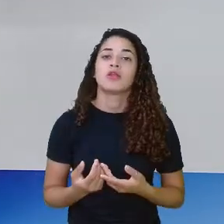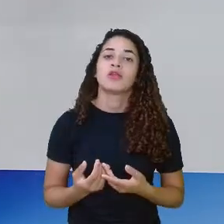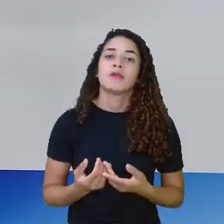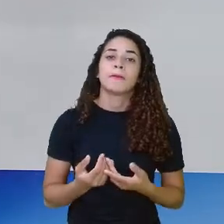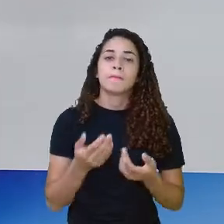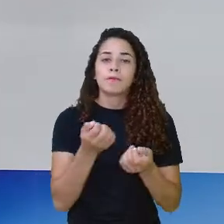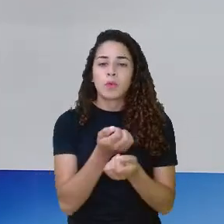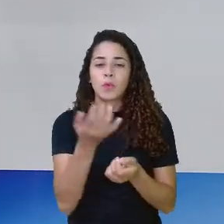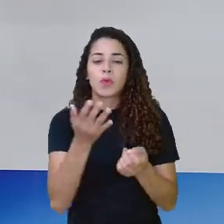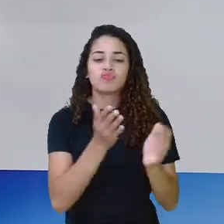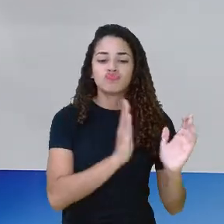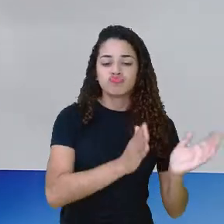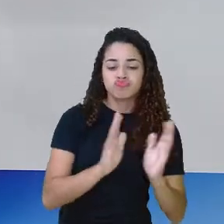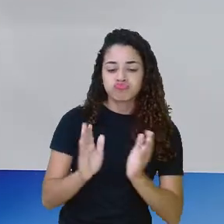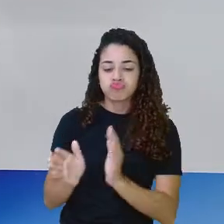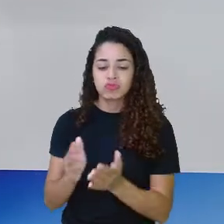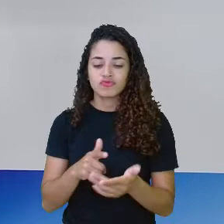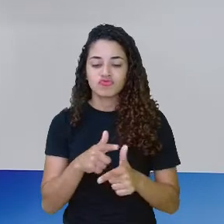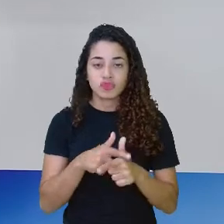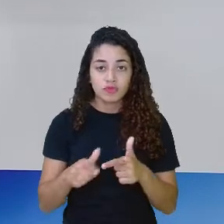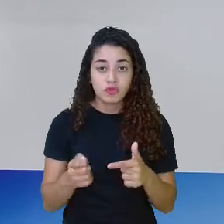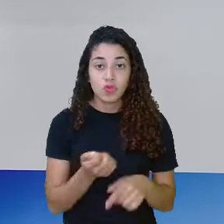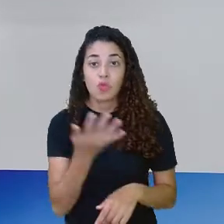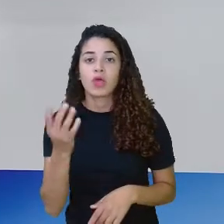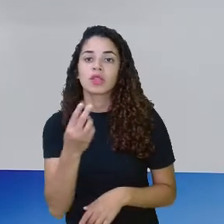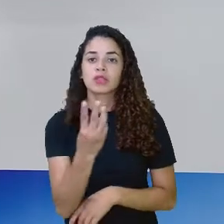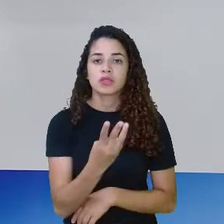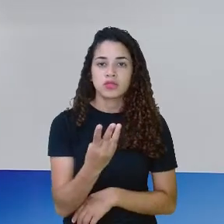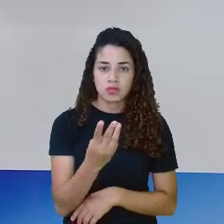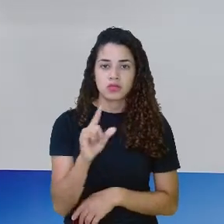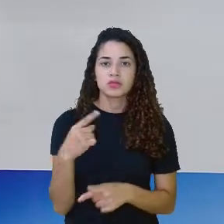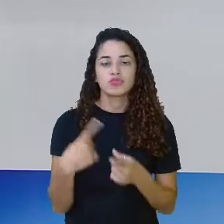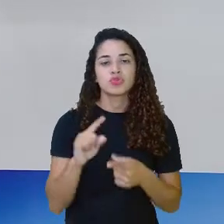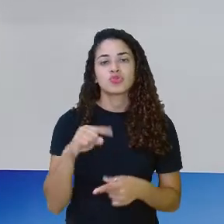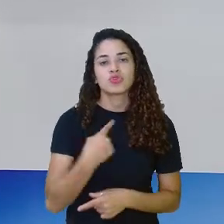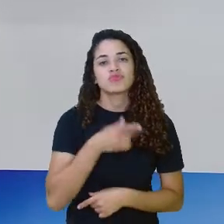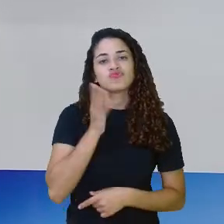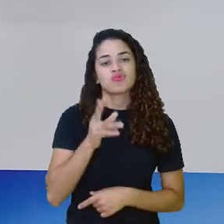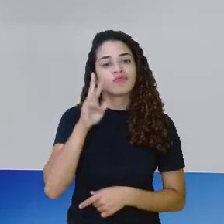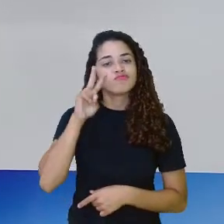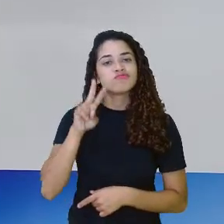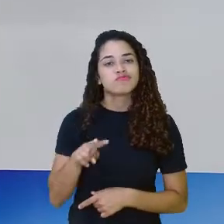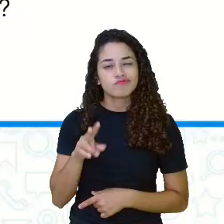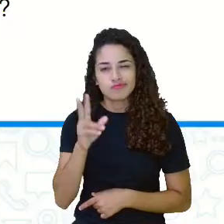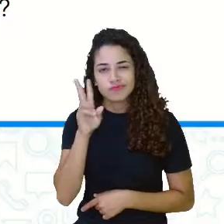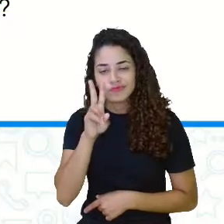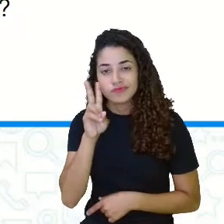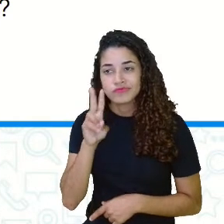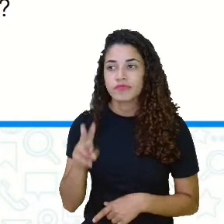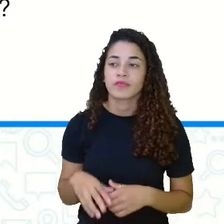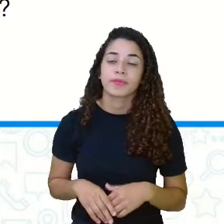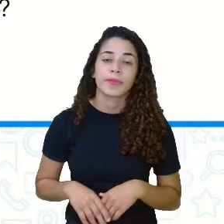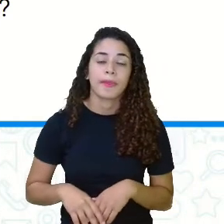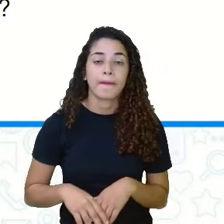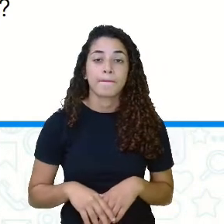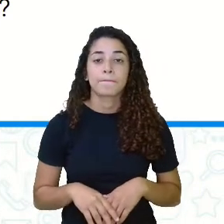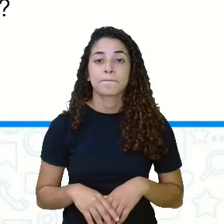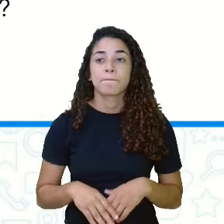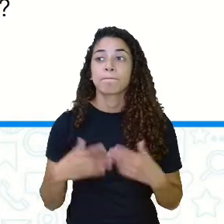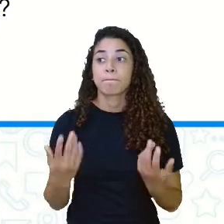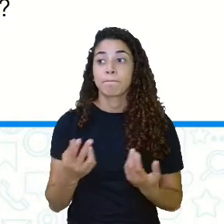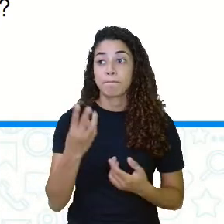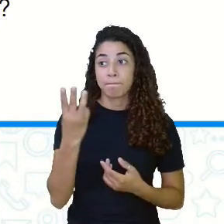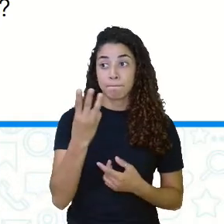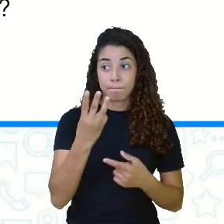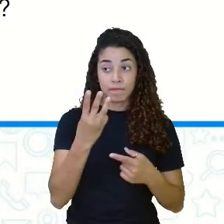quantas partes? Em 3 partes, porque nós já vimos. E aqui, ó, o 3 mostrando que eu vou dividir